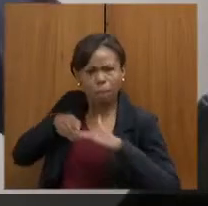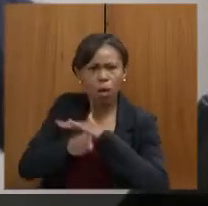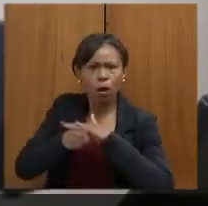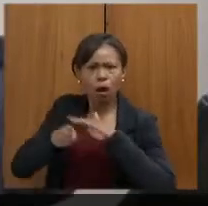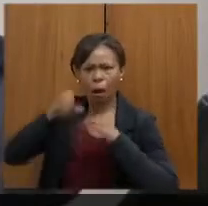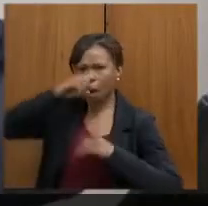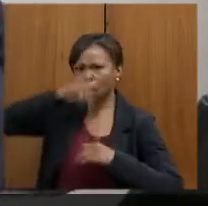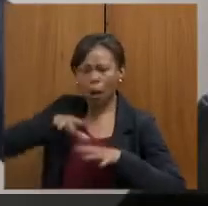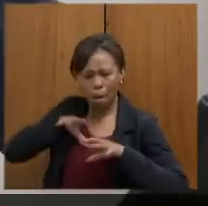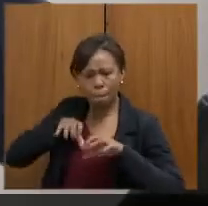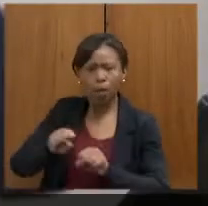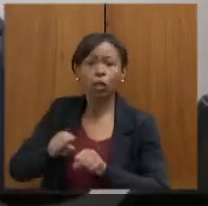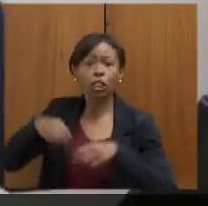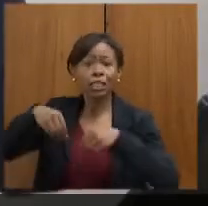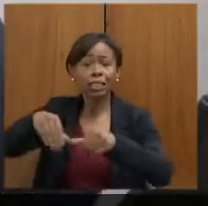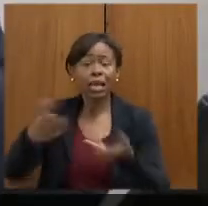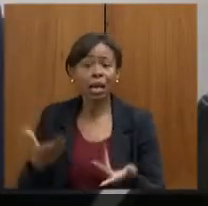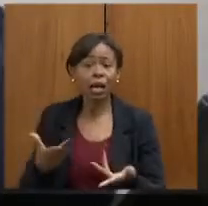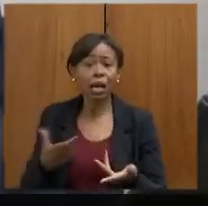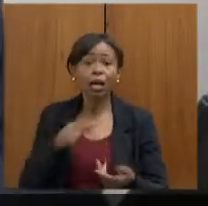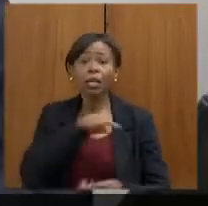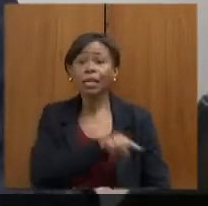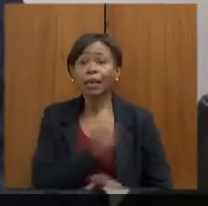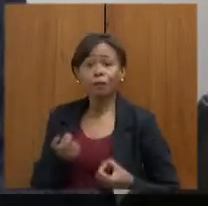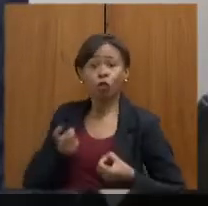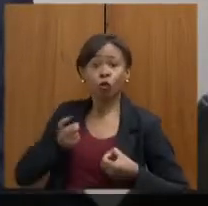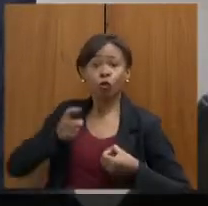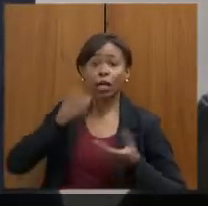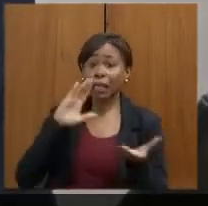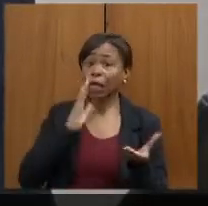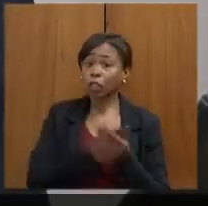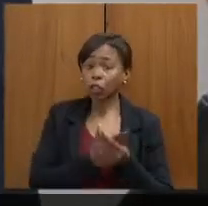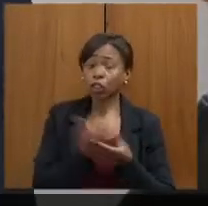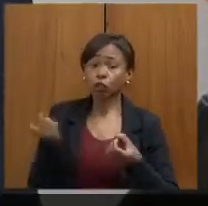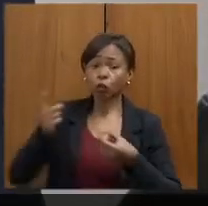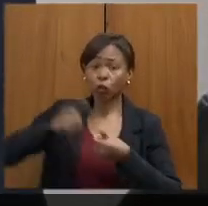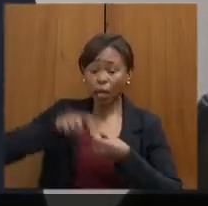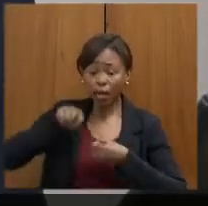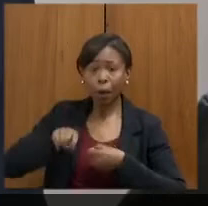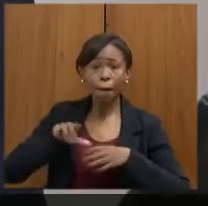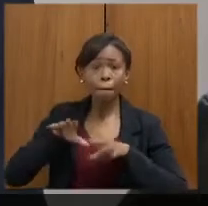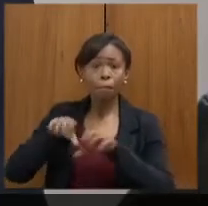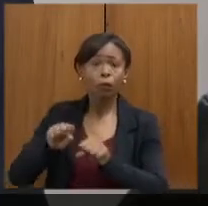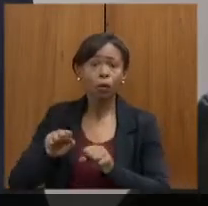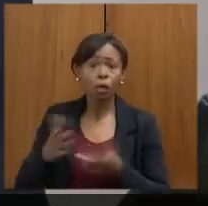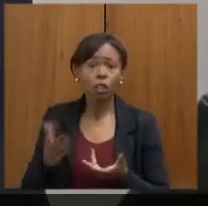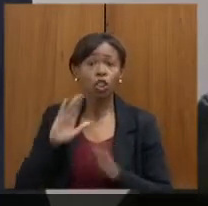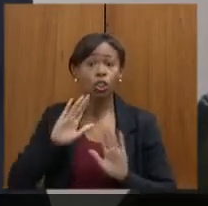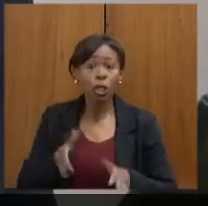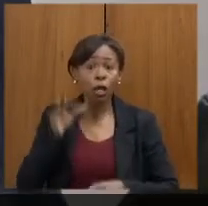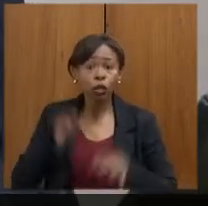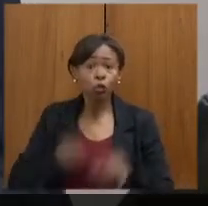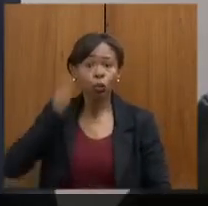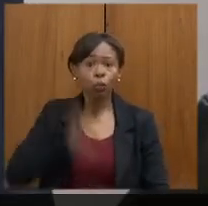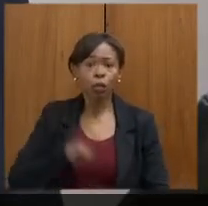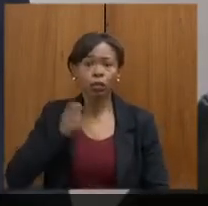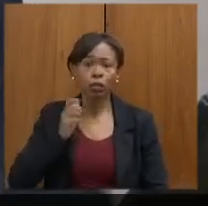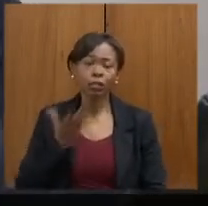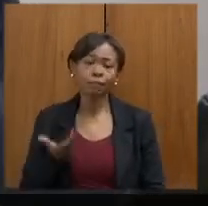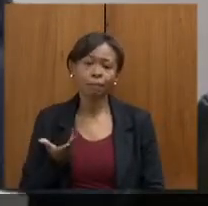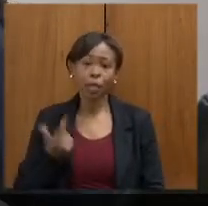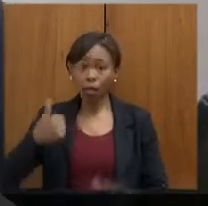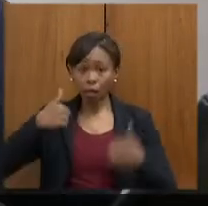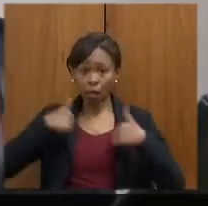de reintegração de posse já tinham sido deferidas pelo Judiciário II e eu como